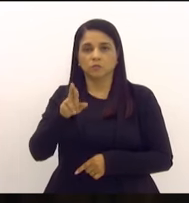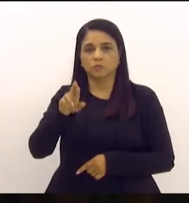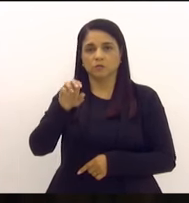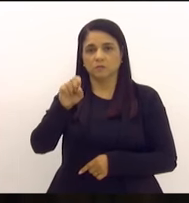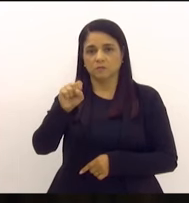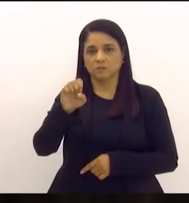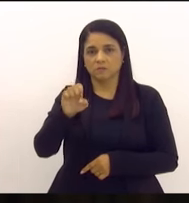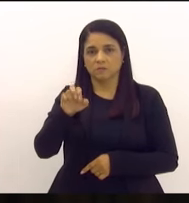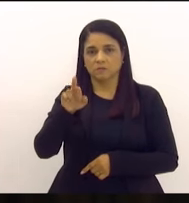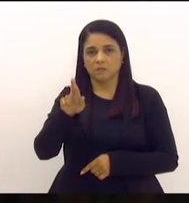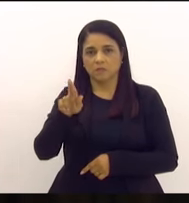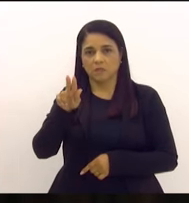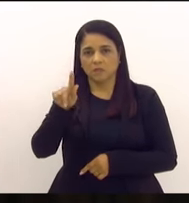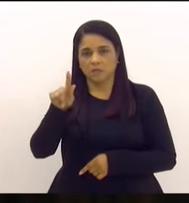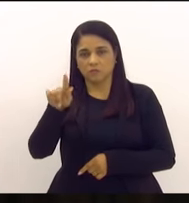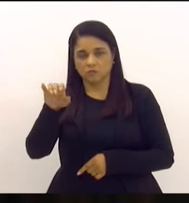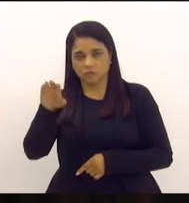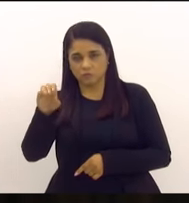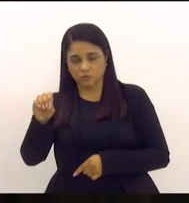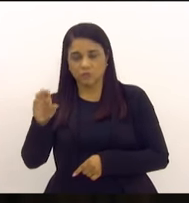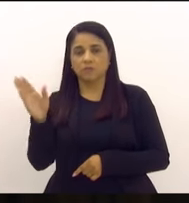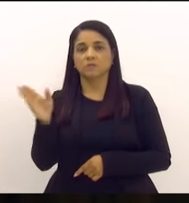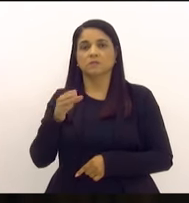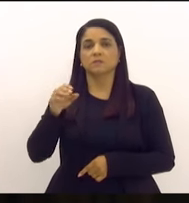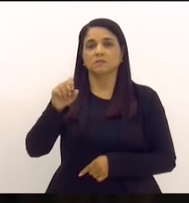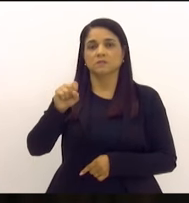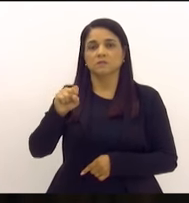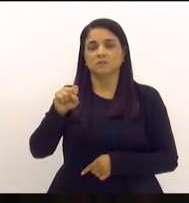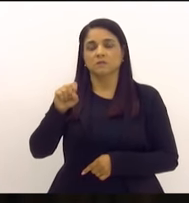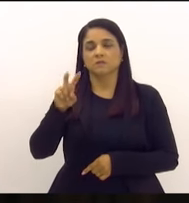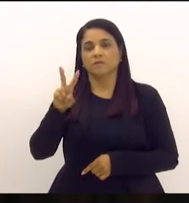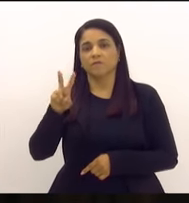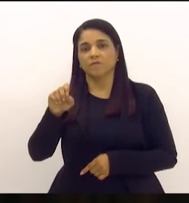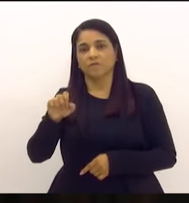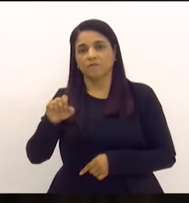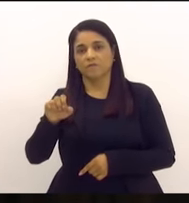de Justiça do Rio, doutor Luiz Sveiter. Fica aqui o nosso carinho.